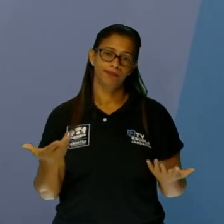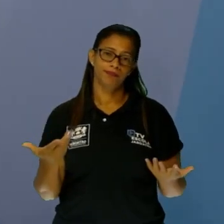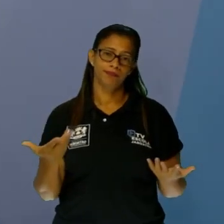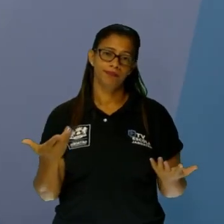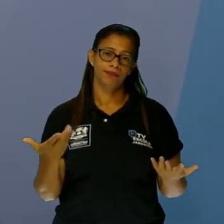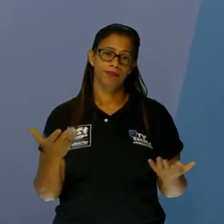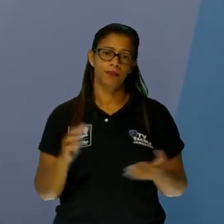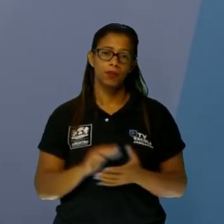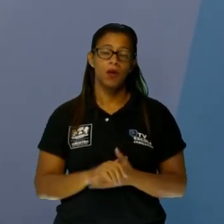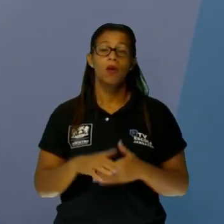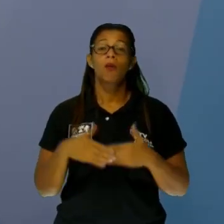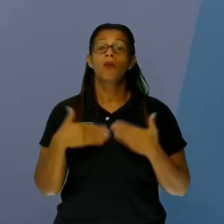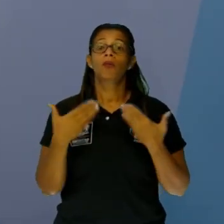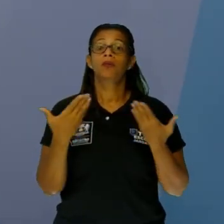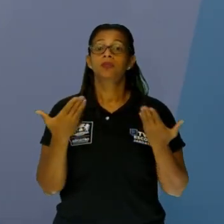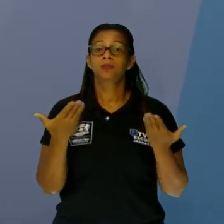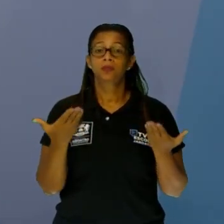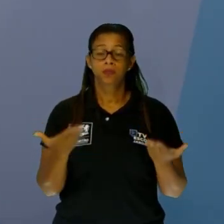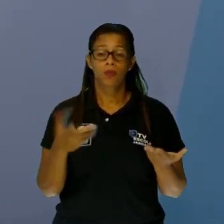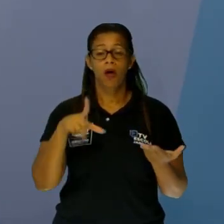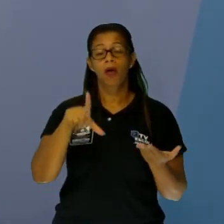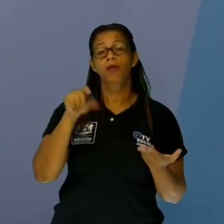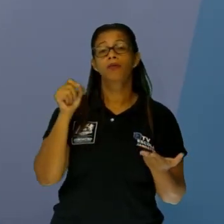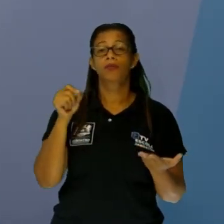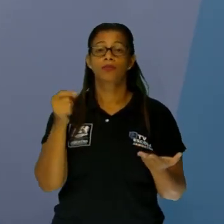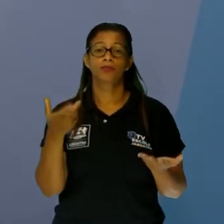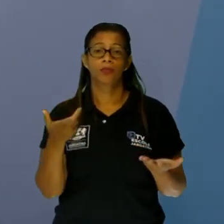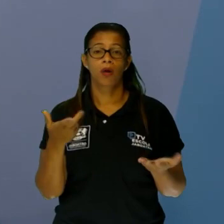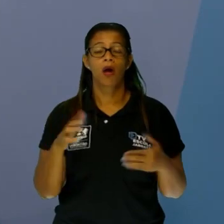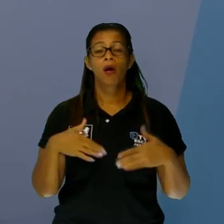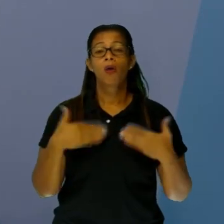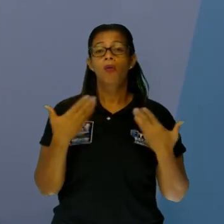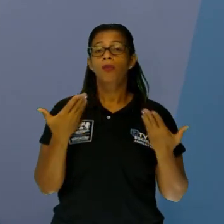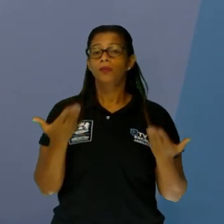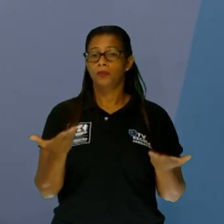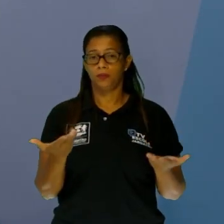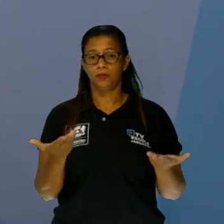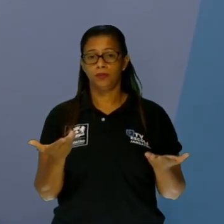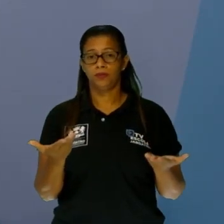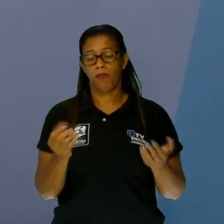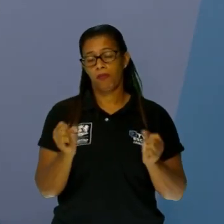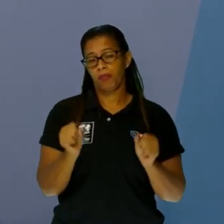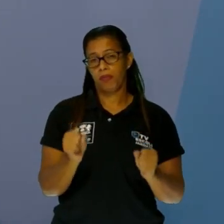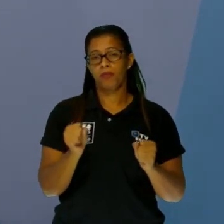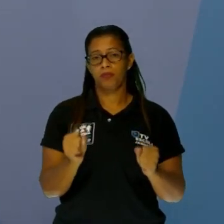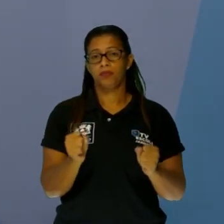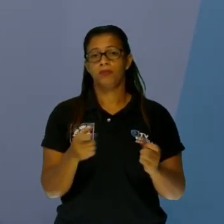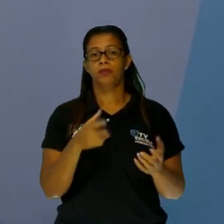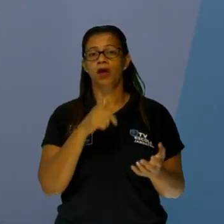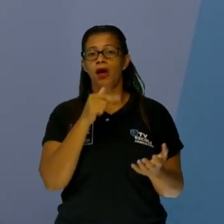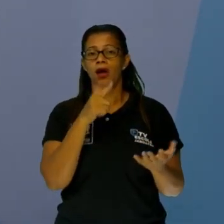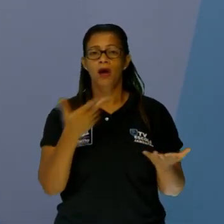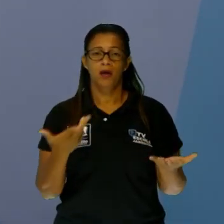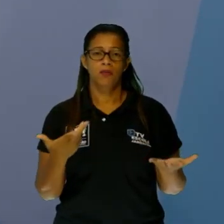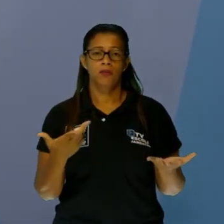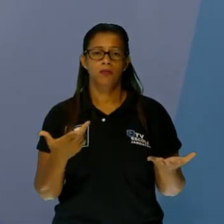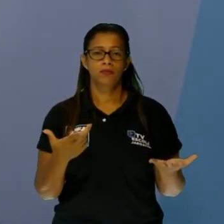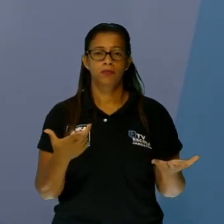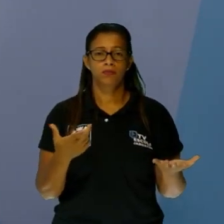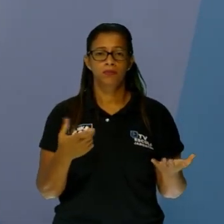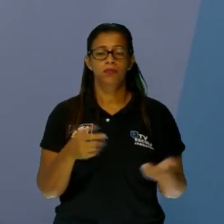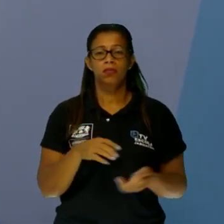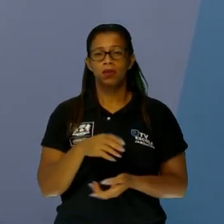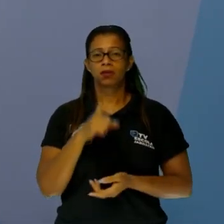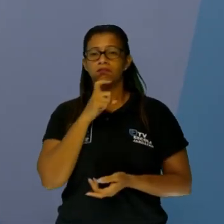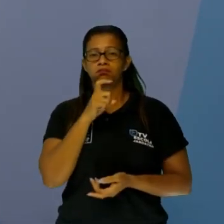da água estar quente ou não? Eu acho que muita, né? Então, dá uma olhada aí no exemplo, ó. It's a sunny